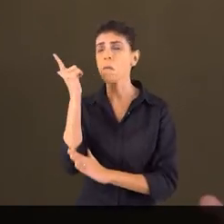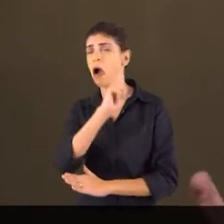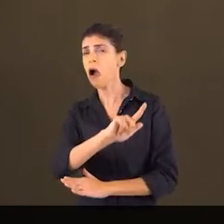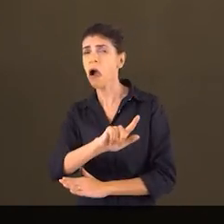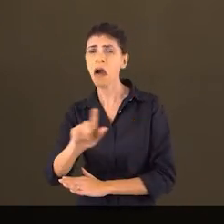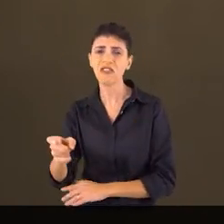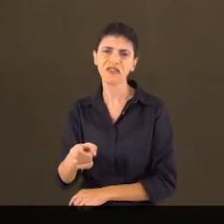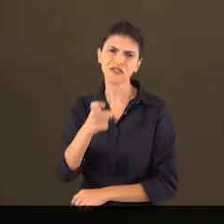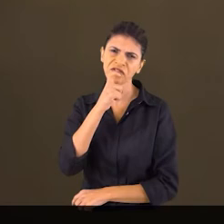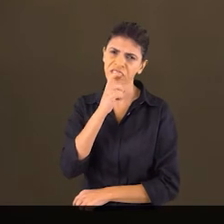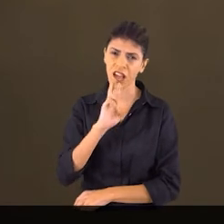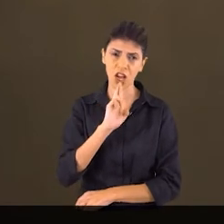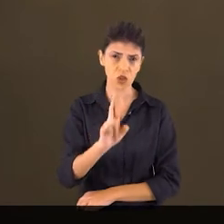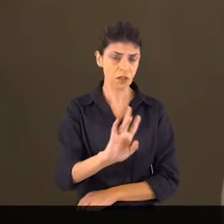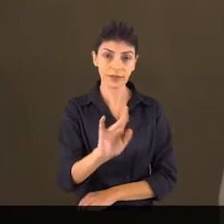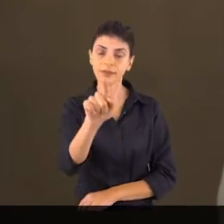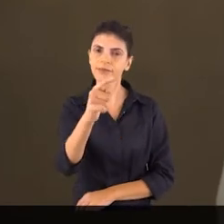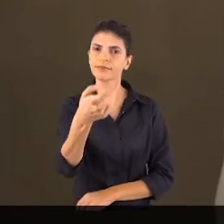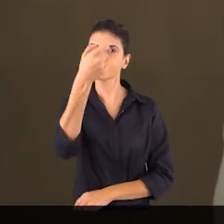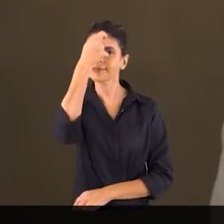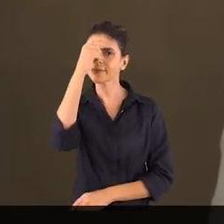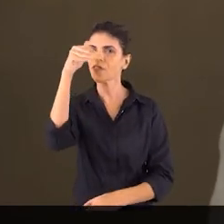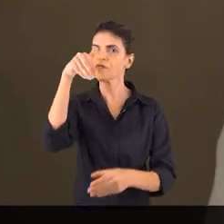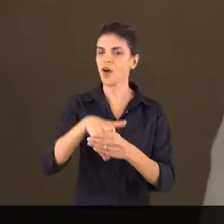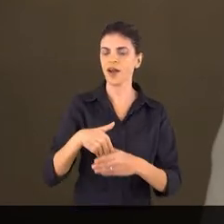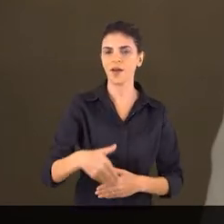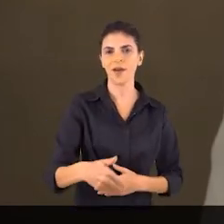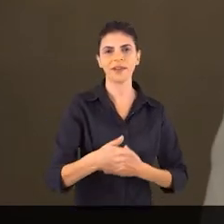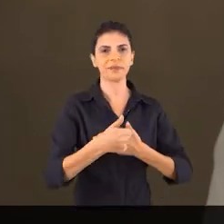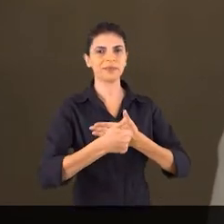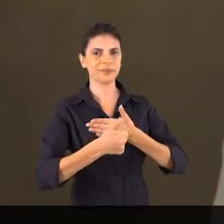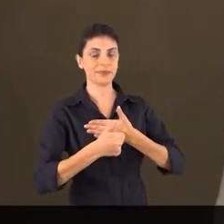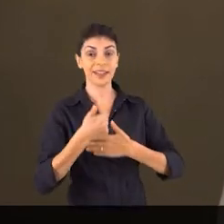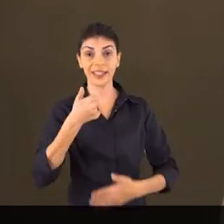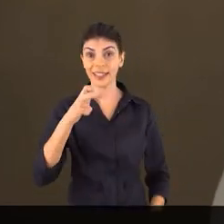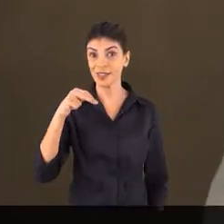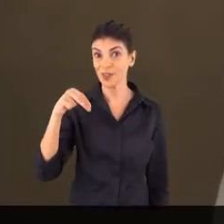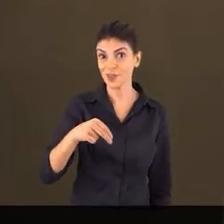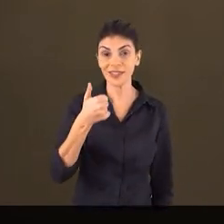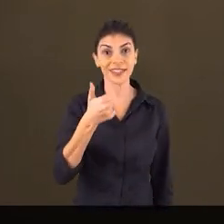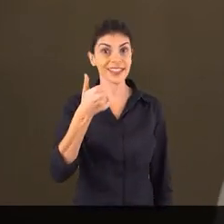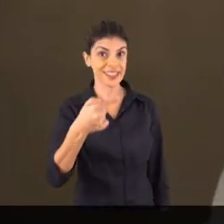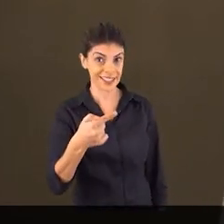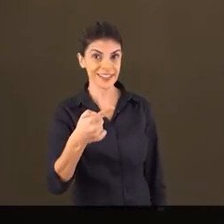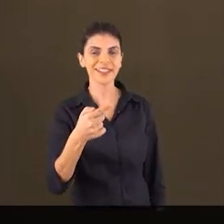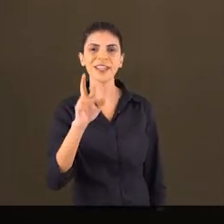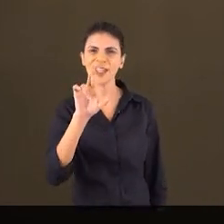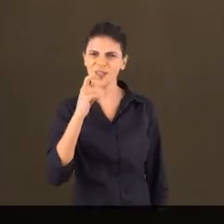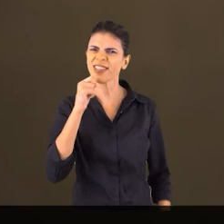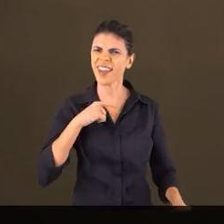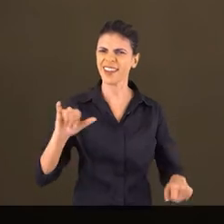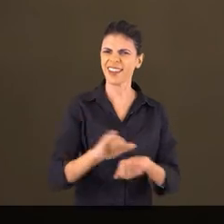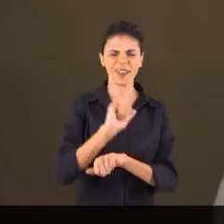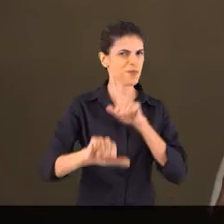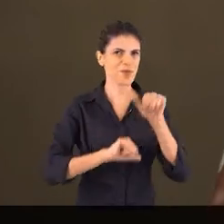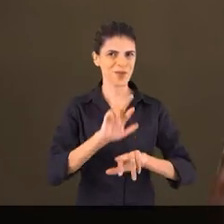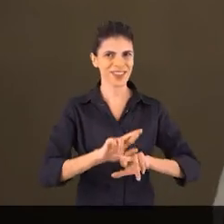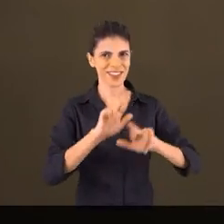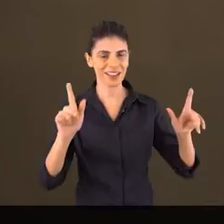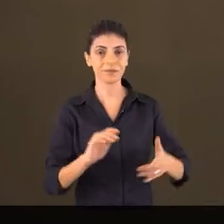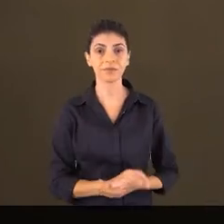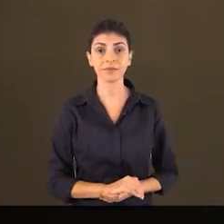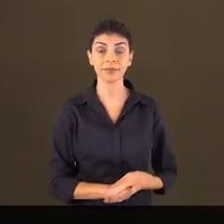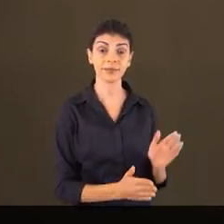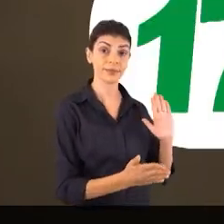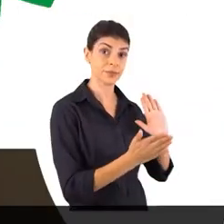não refletem o resultado final. Por isso, faça valer o seu voto no primeiro turno. Dia 15 é 17 e o Rio tem